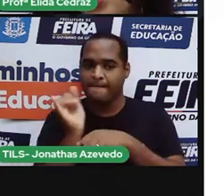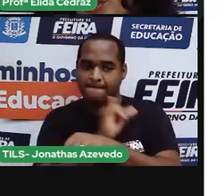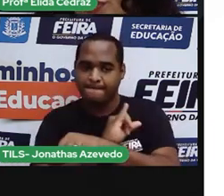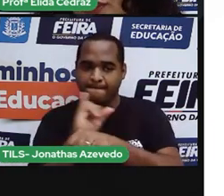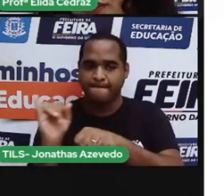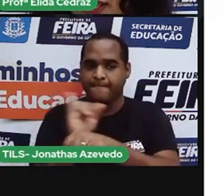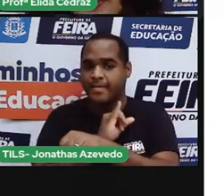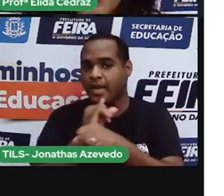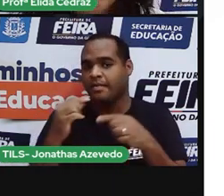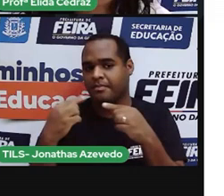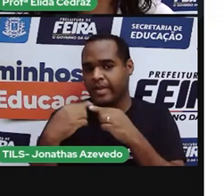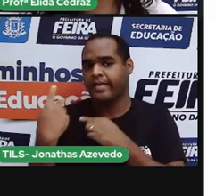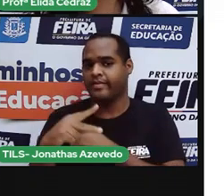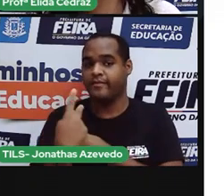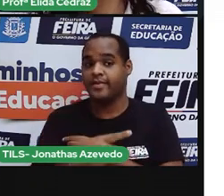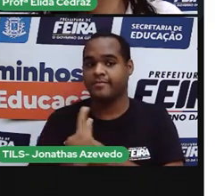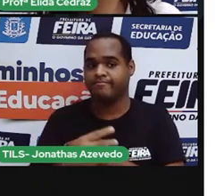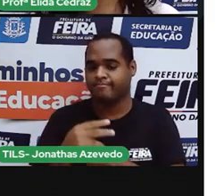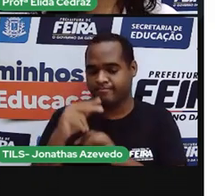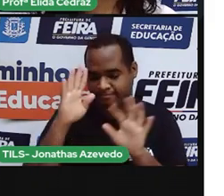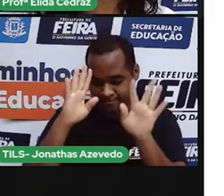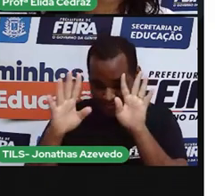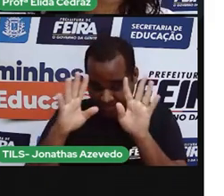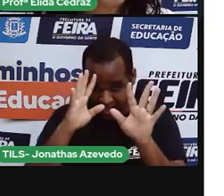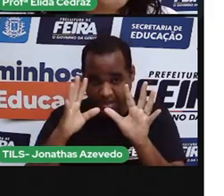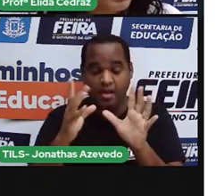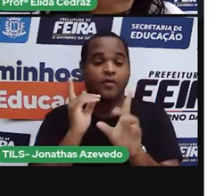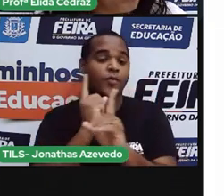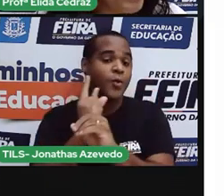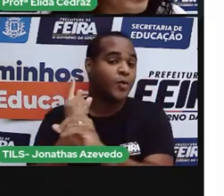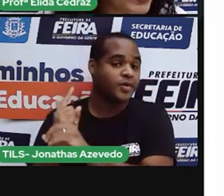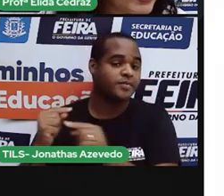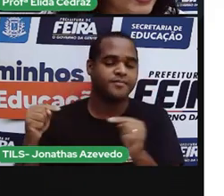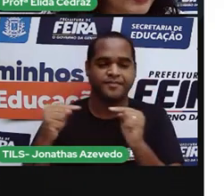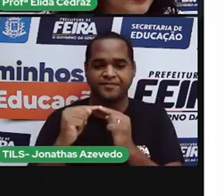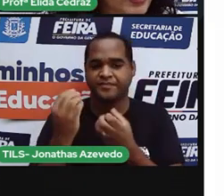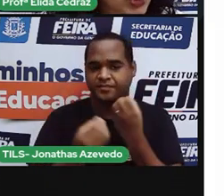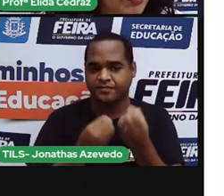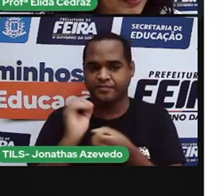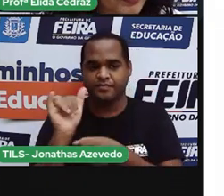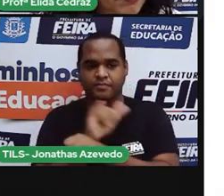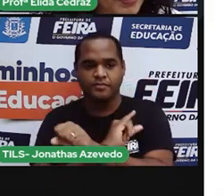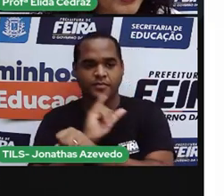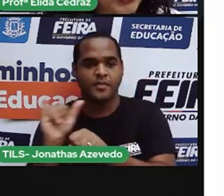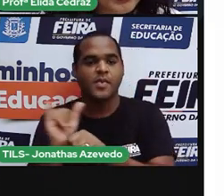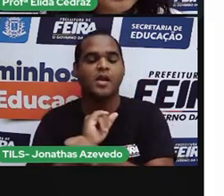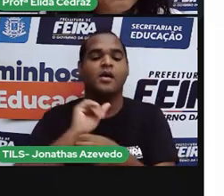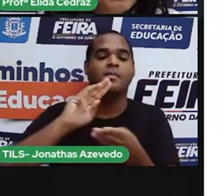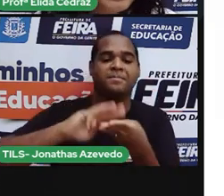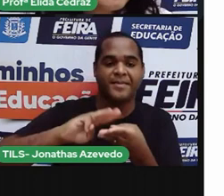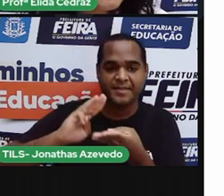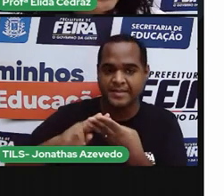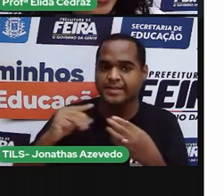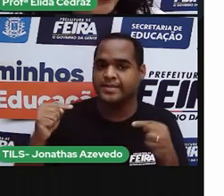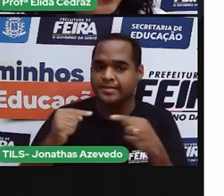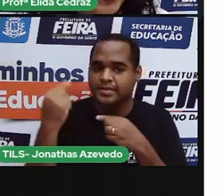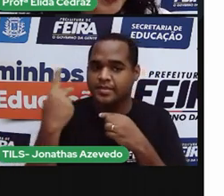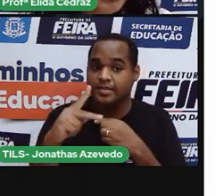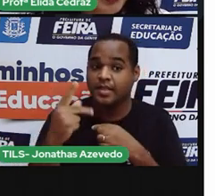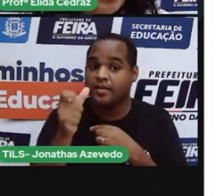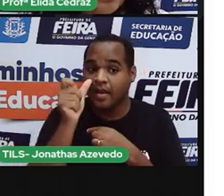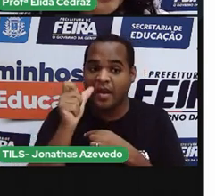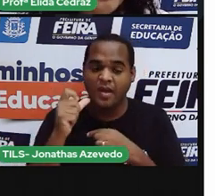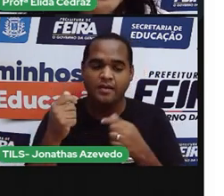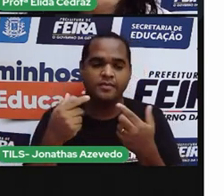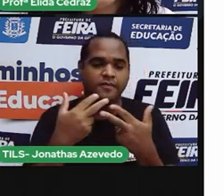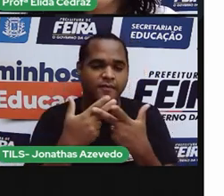são de vocês. Vocês precisam encontrar uma estratégia matemática para dar soluções